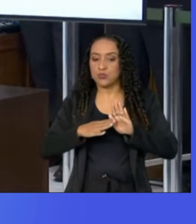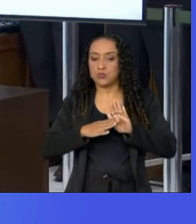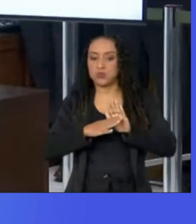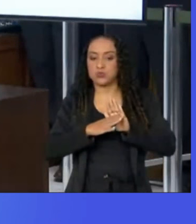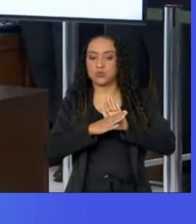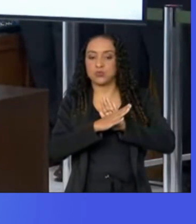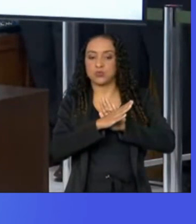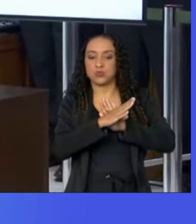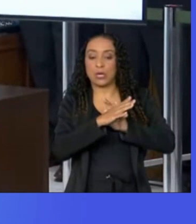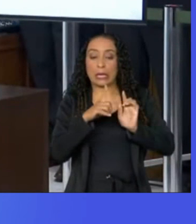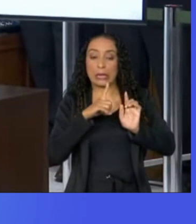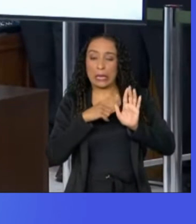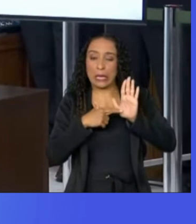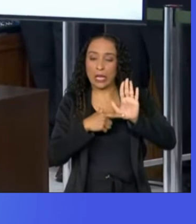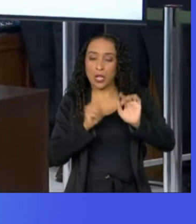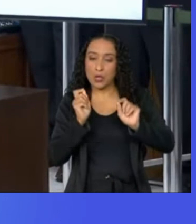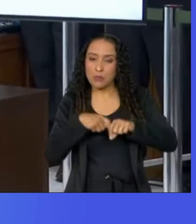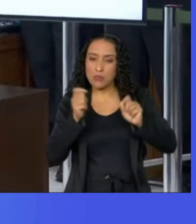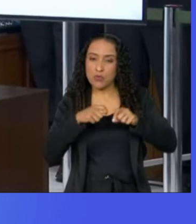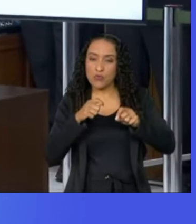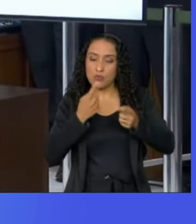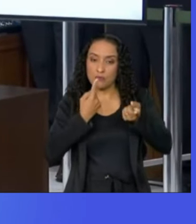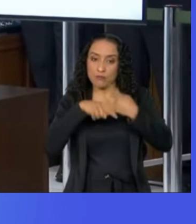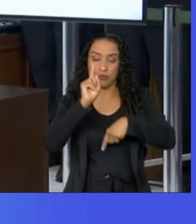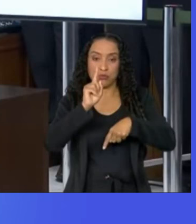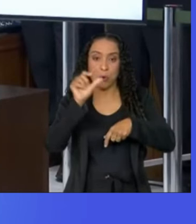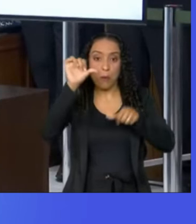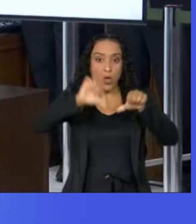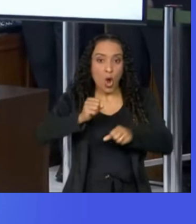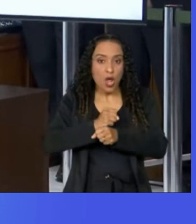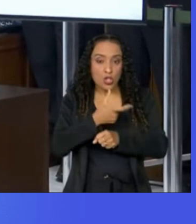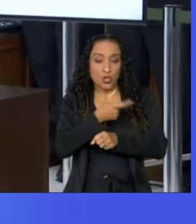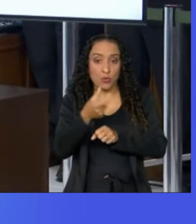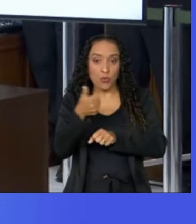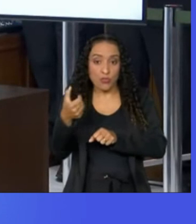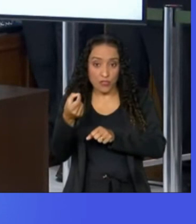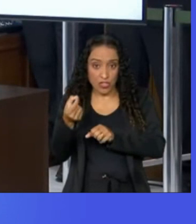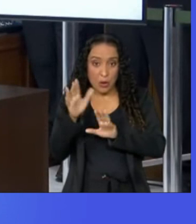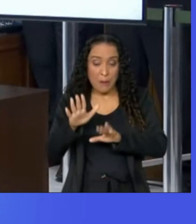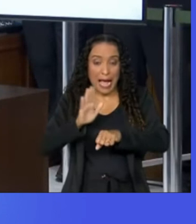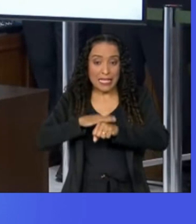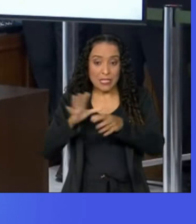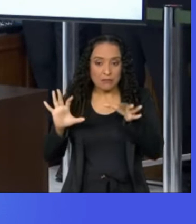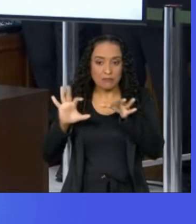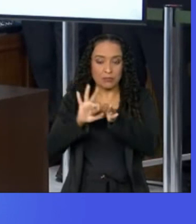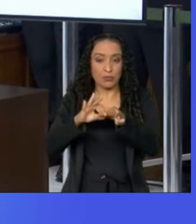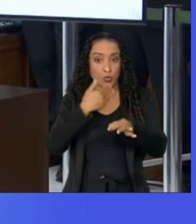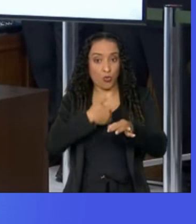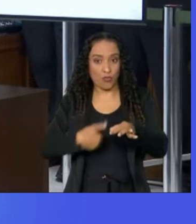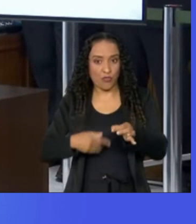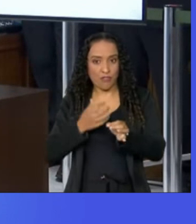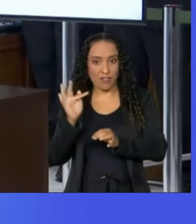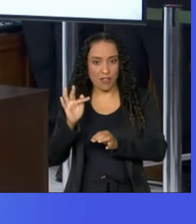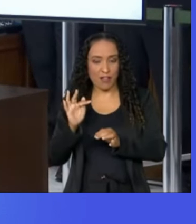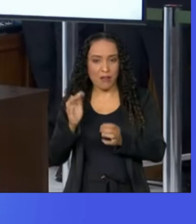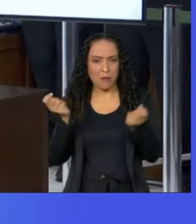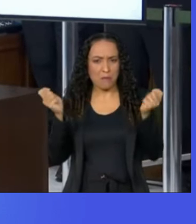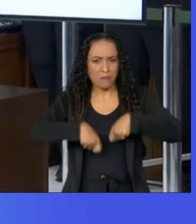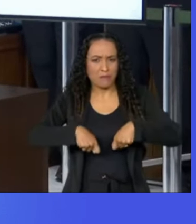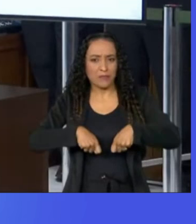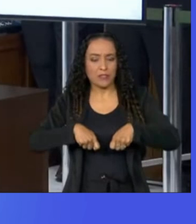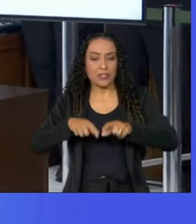tínhamos indicativos de que iríamos superar o pior ano 2020 mas ação integrada do governo permitiu uma